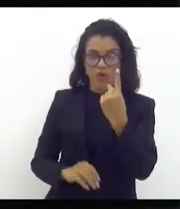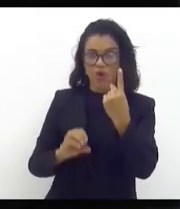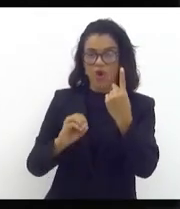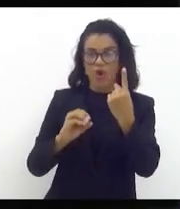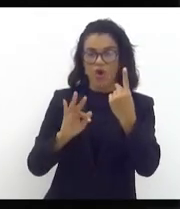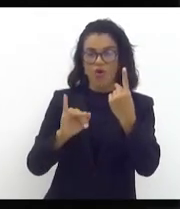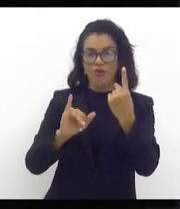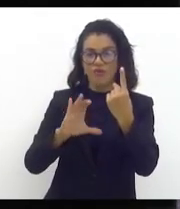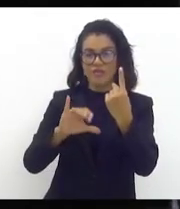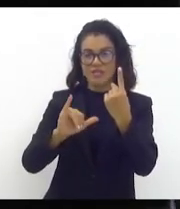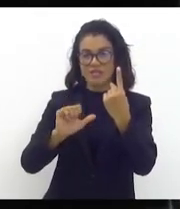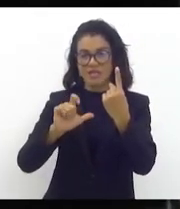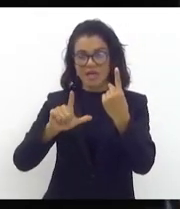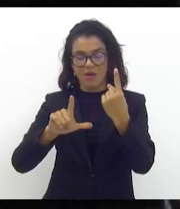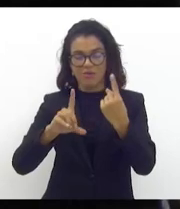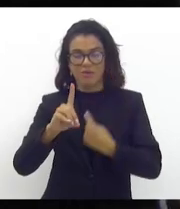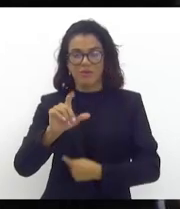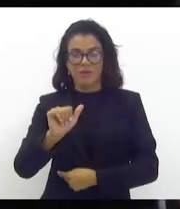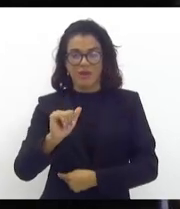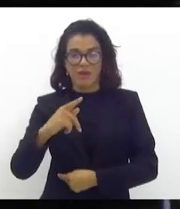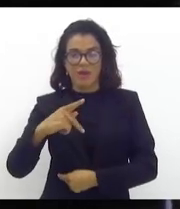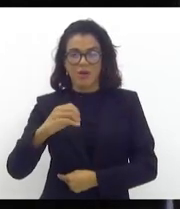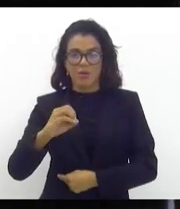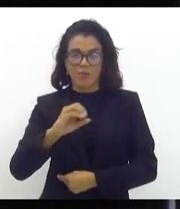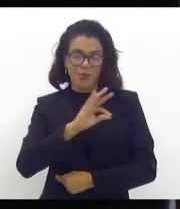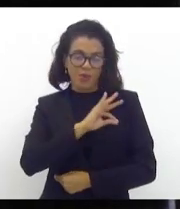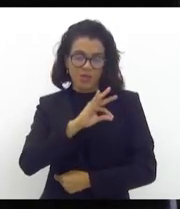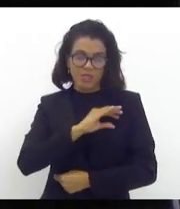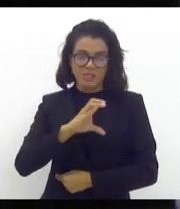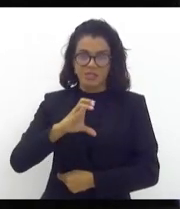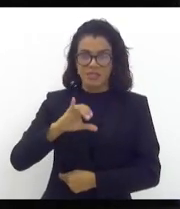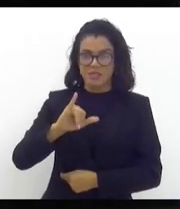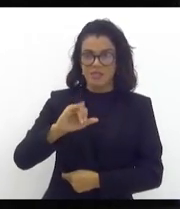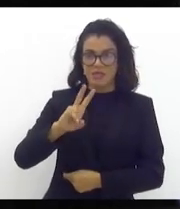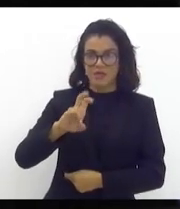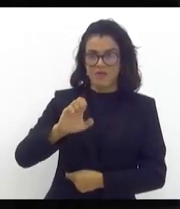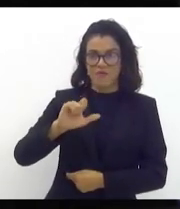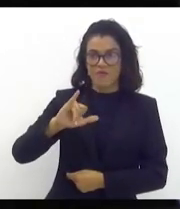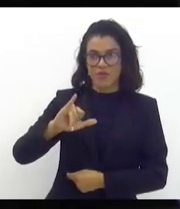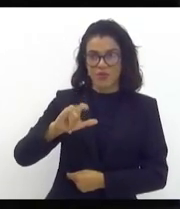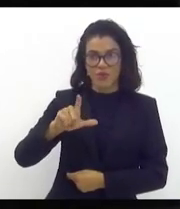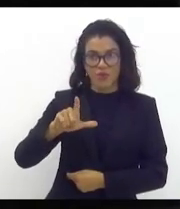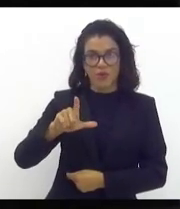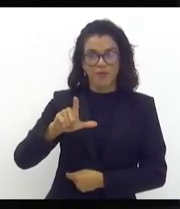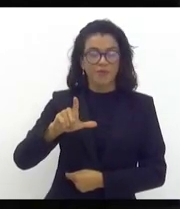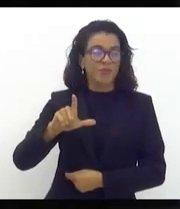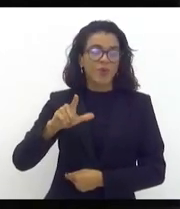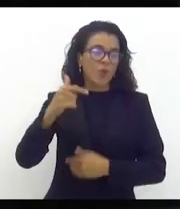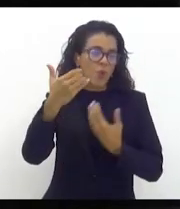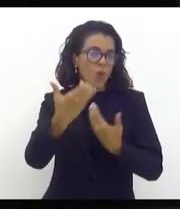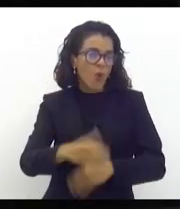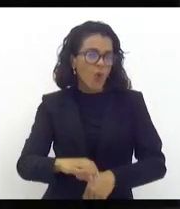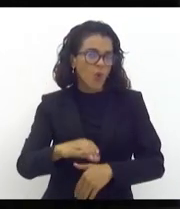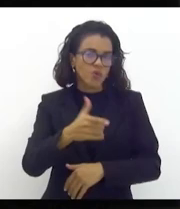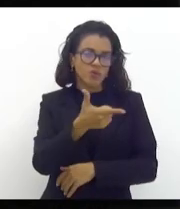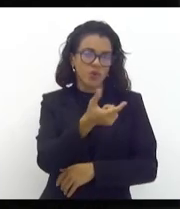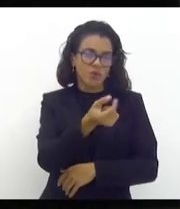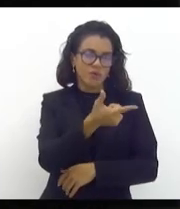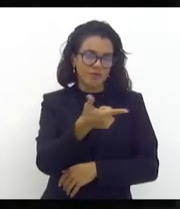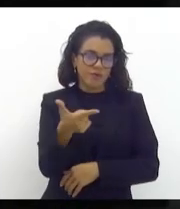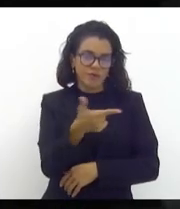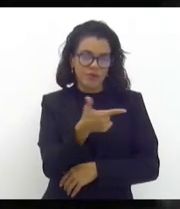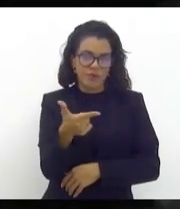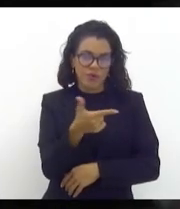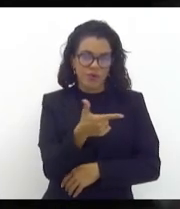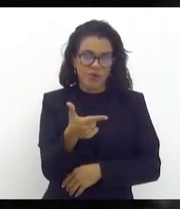oficial da Polícia Civil, mas nós temos um concurso público que aconteceu em 2022,